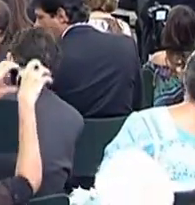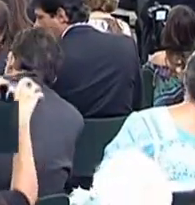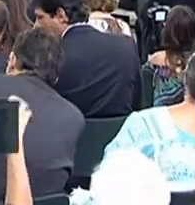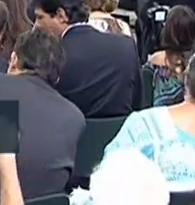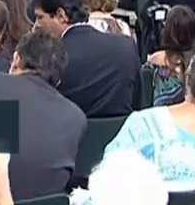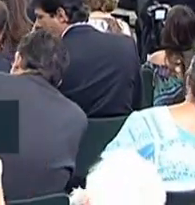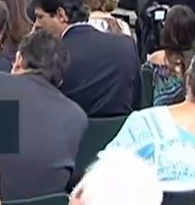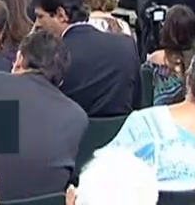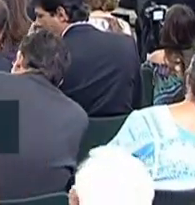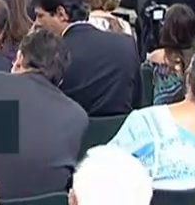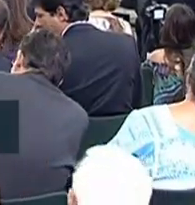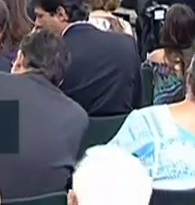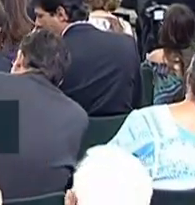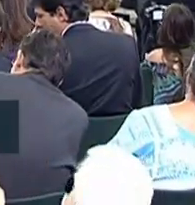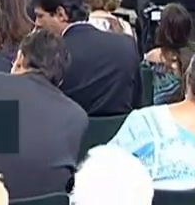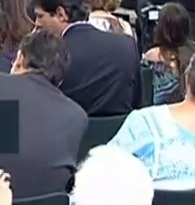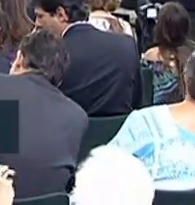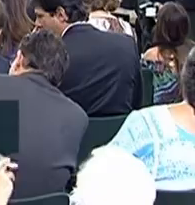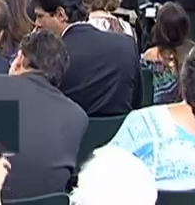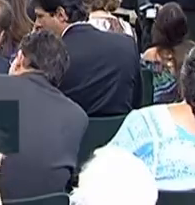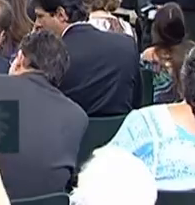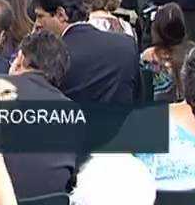E aí